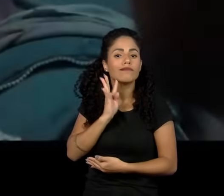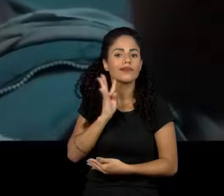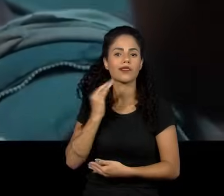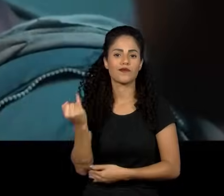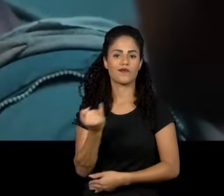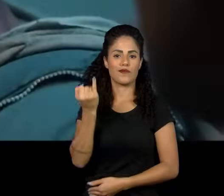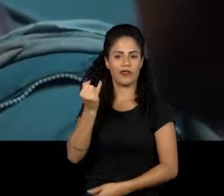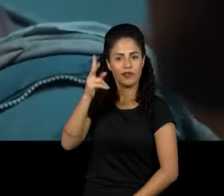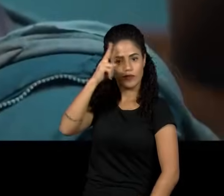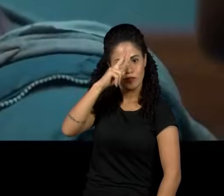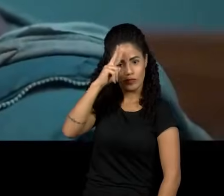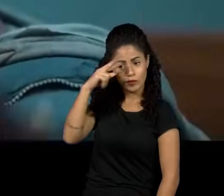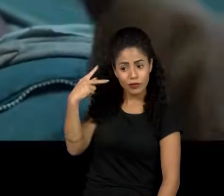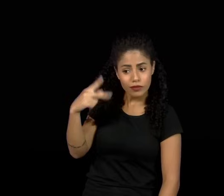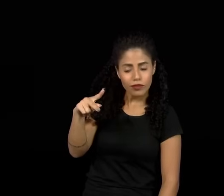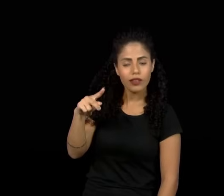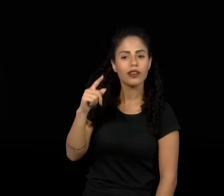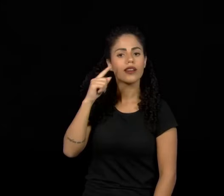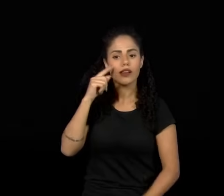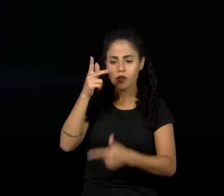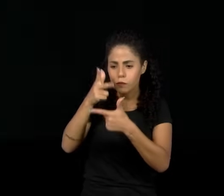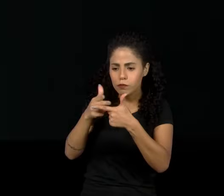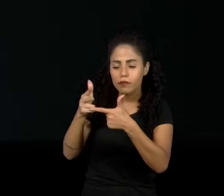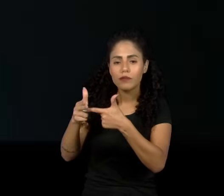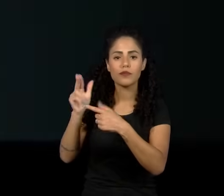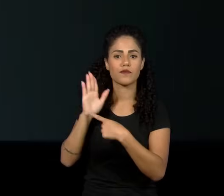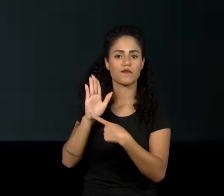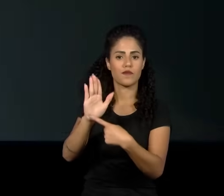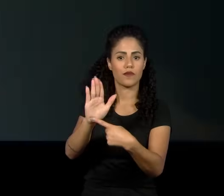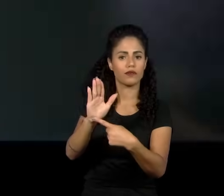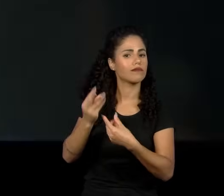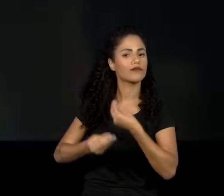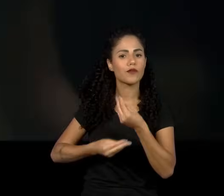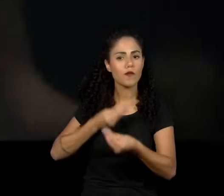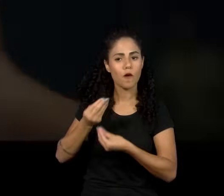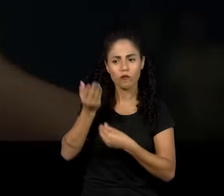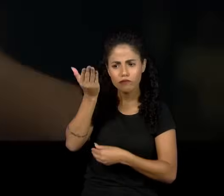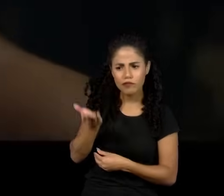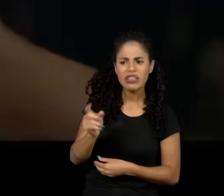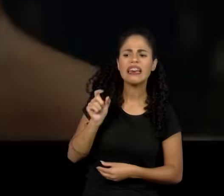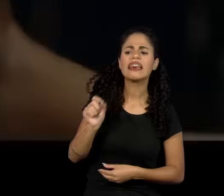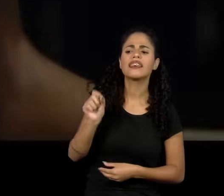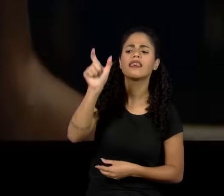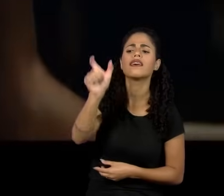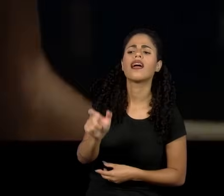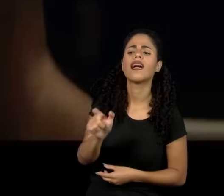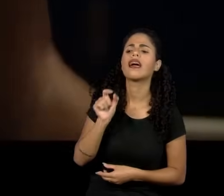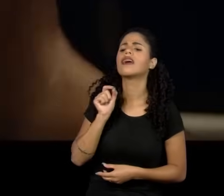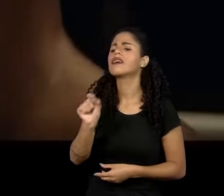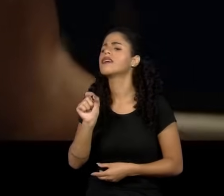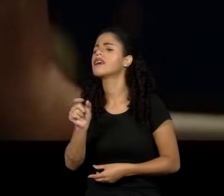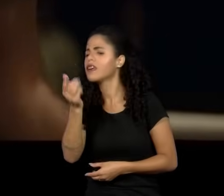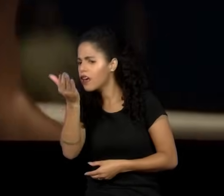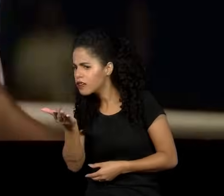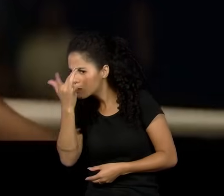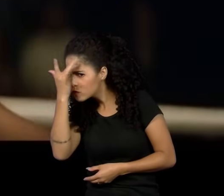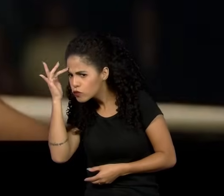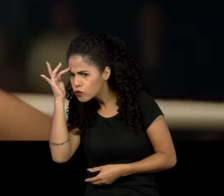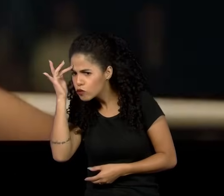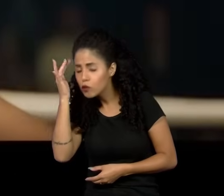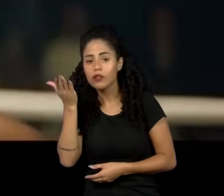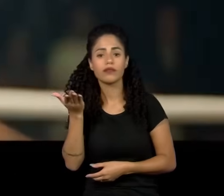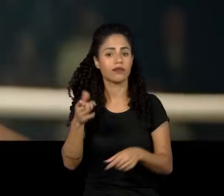especial. É isso que a série mostra, né? Quem é esse homem? Quem é esse sujeito? Para